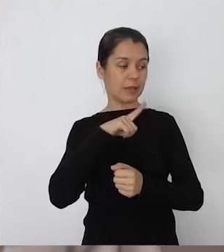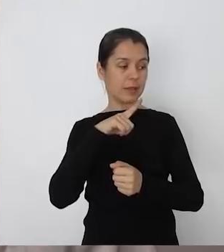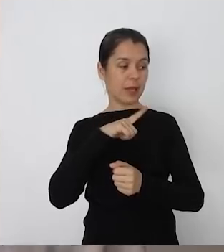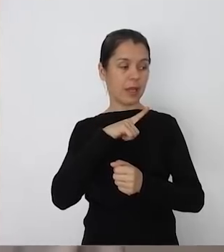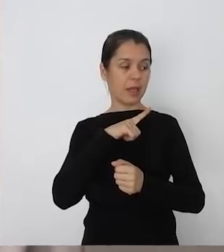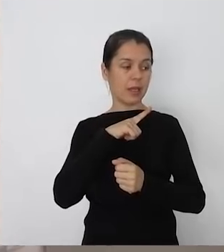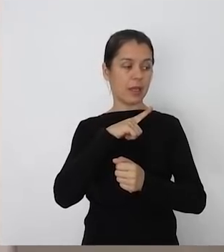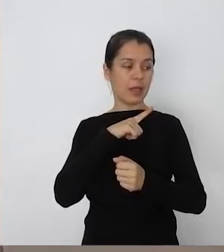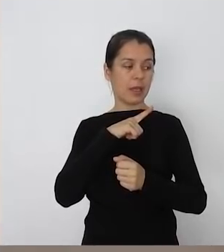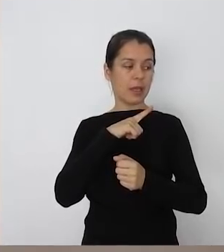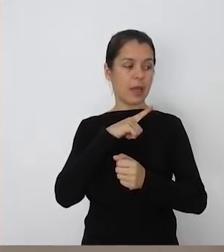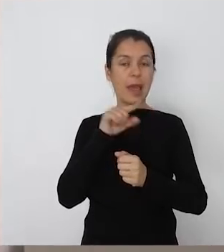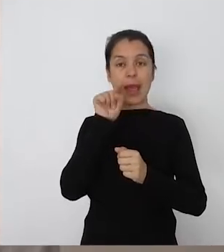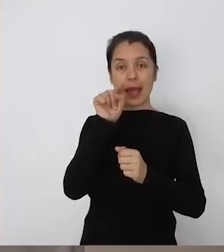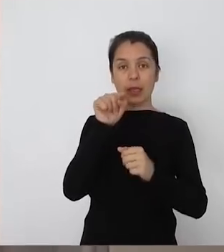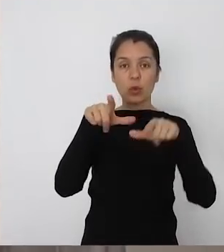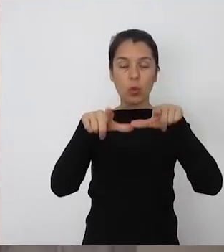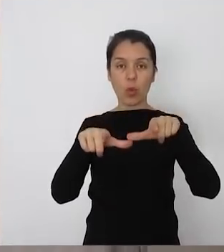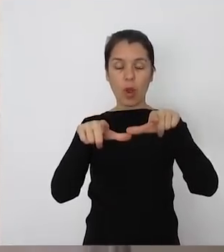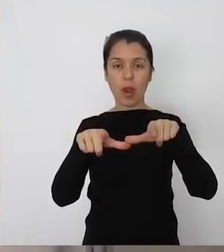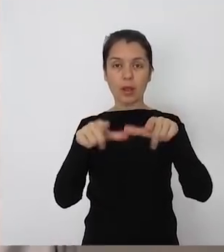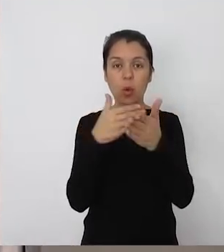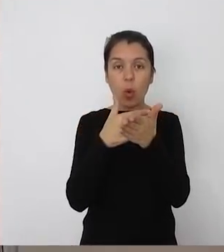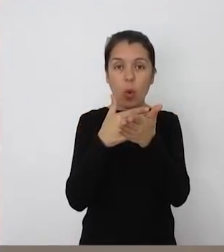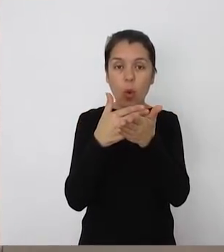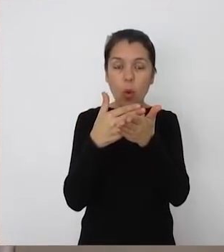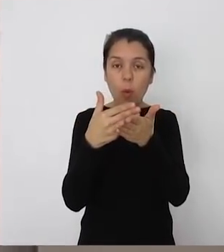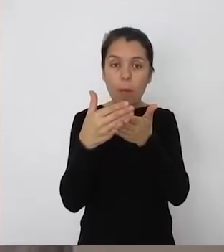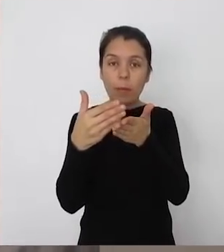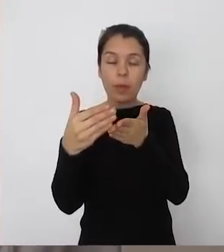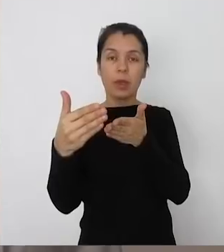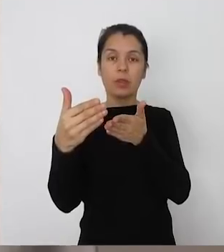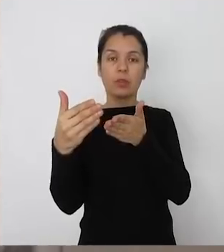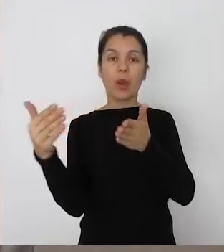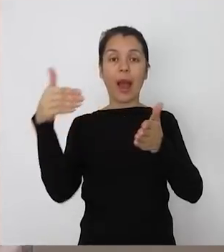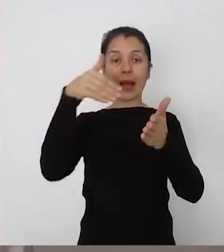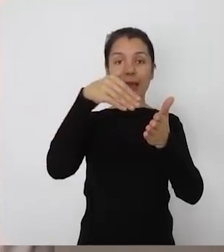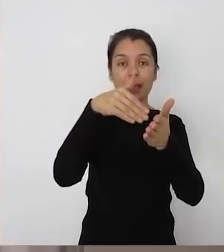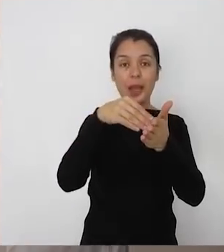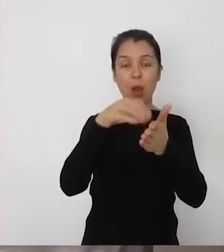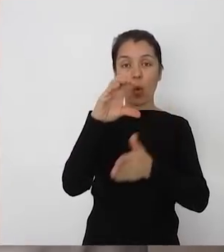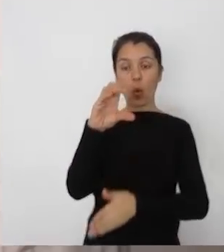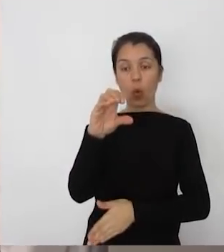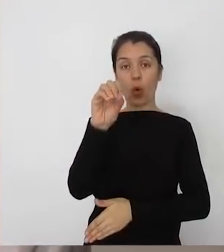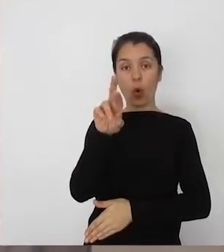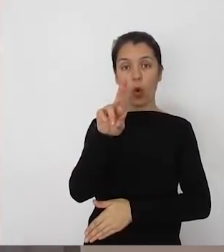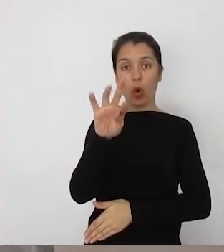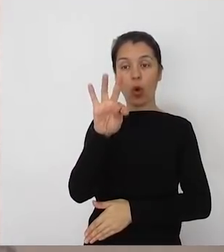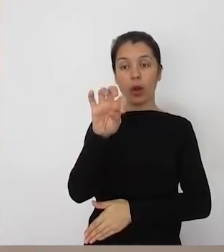prejudicar tanto a questão cognitiva como a questão motora, mas é necessário, né? Por isso que ele vai ter que dosar a miligrama da